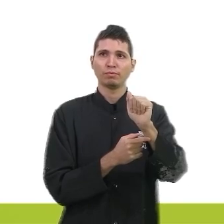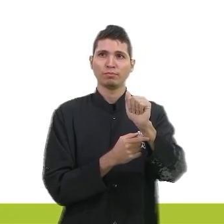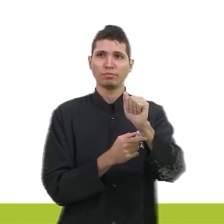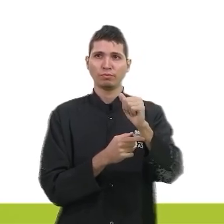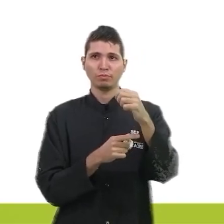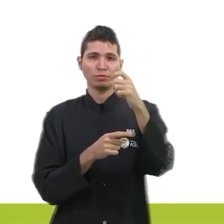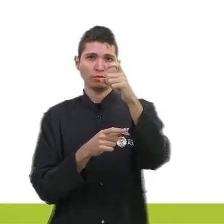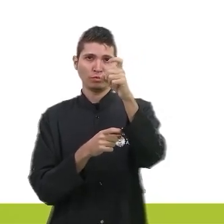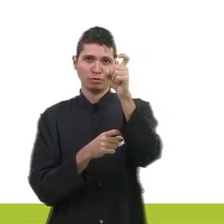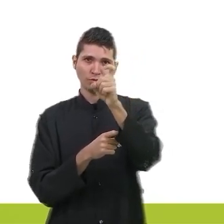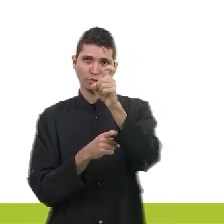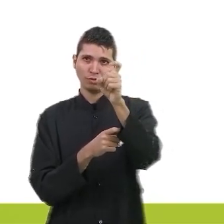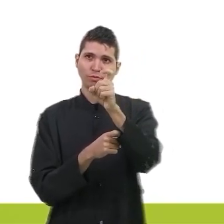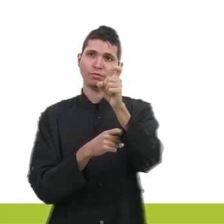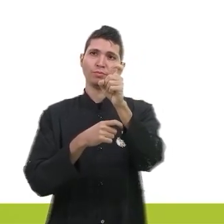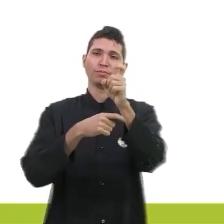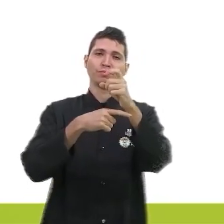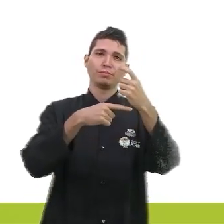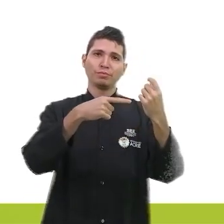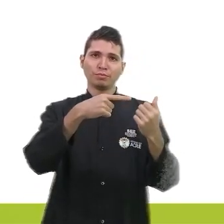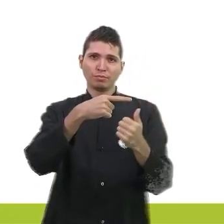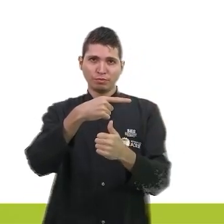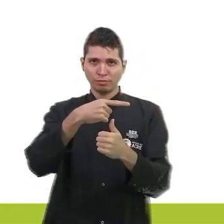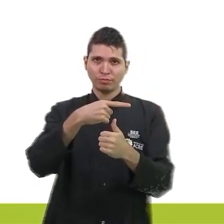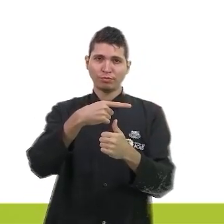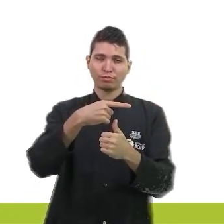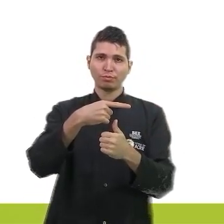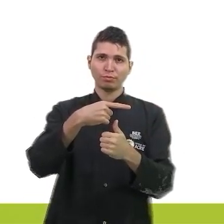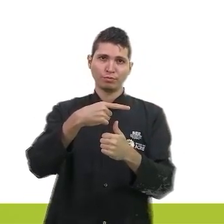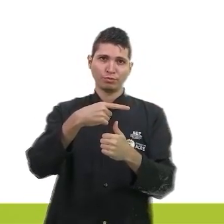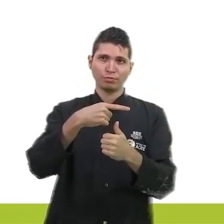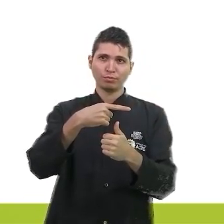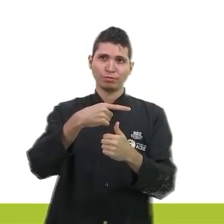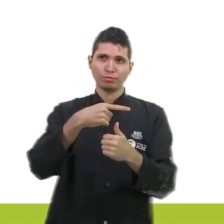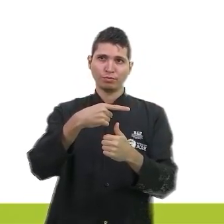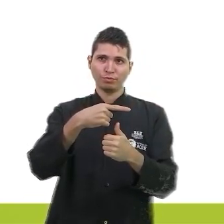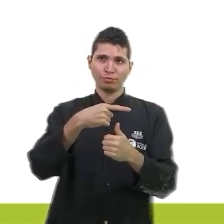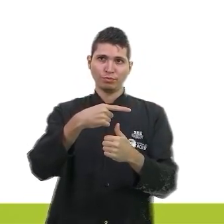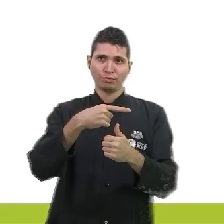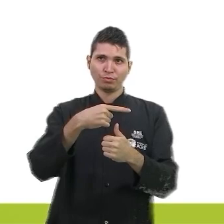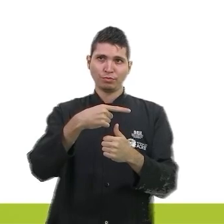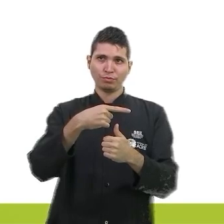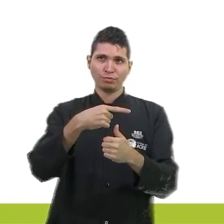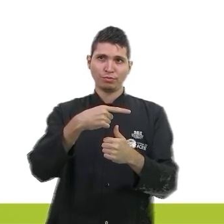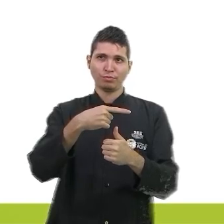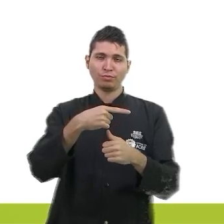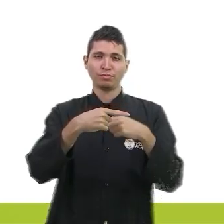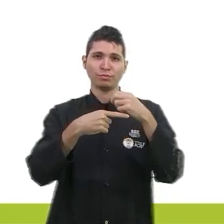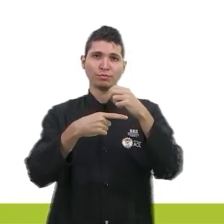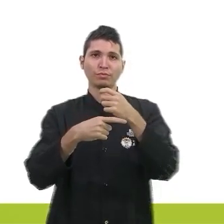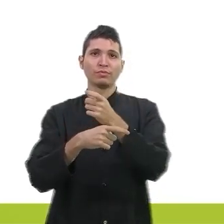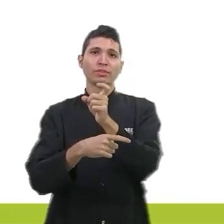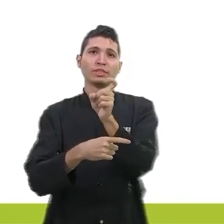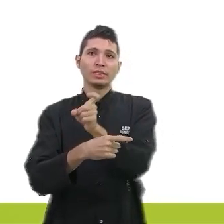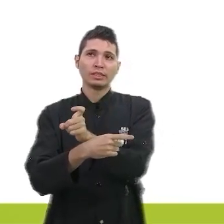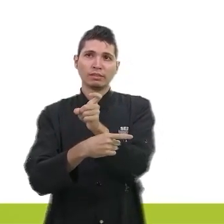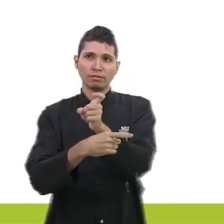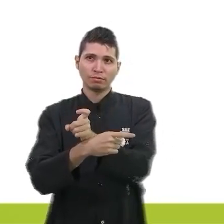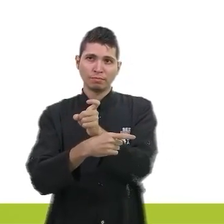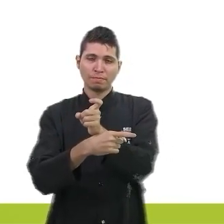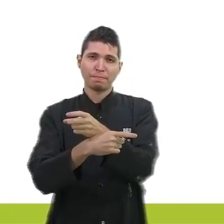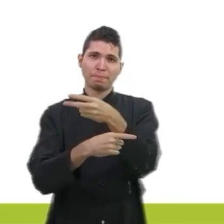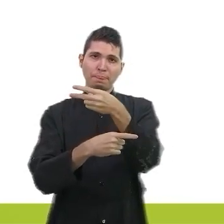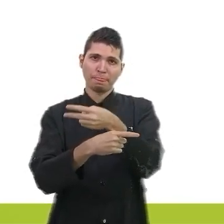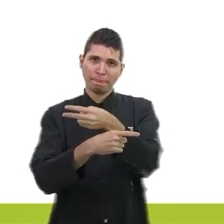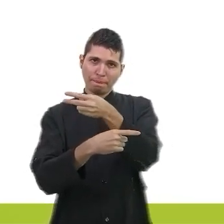pela hipotenusa. Em outras palavras, x é igual